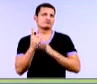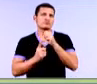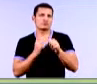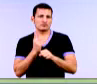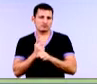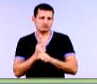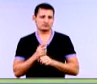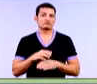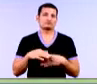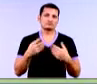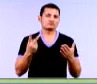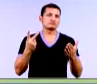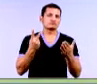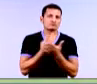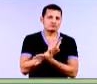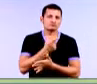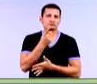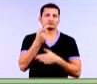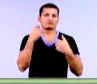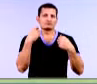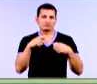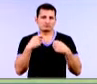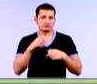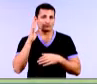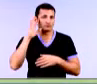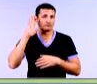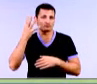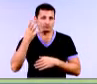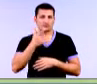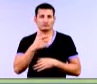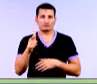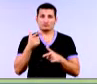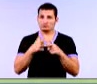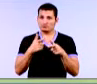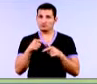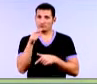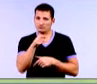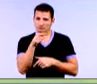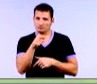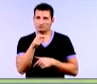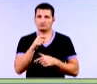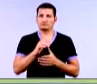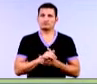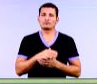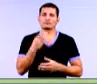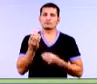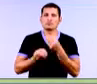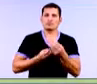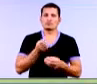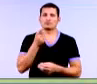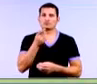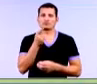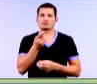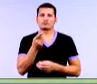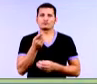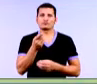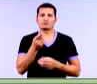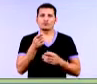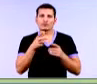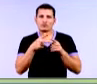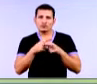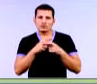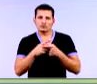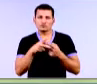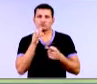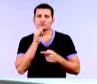algum acaso você precisa resolver outro problema nele. Como que você vai corrigir se você não